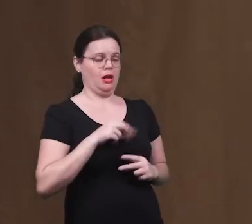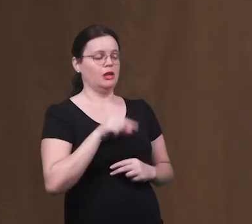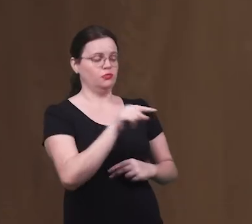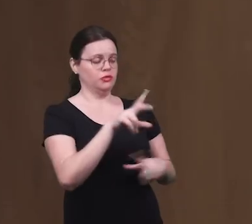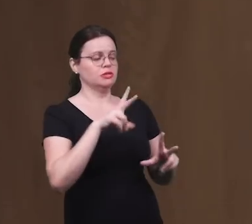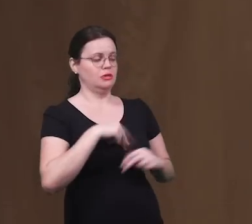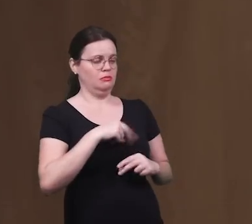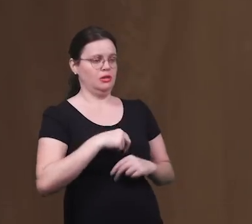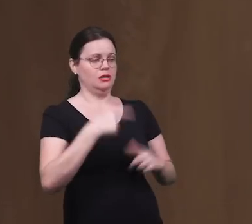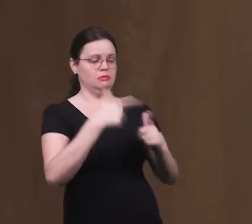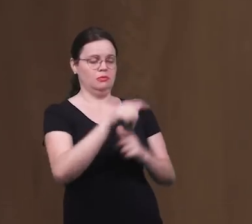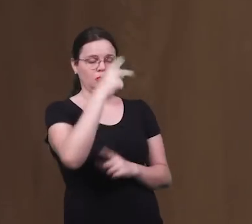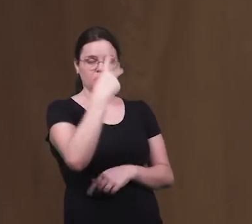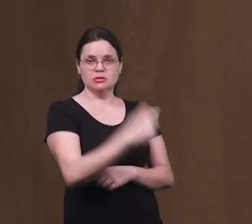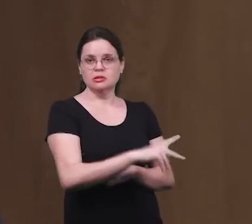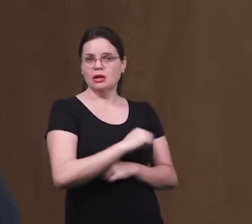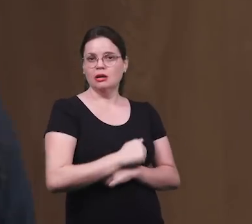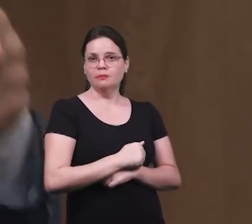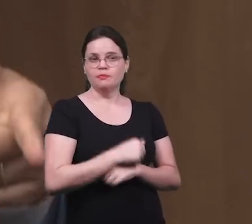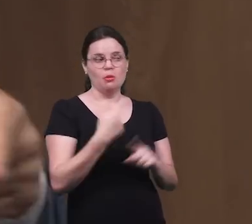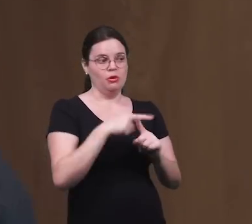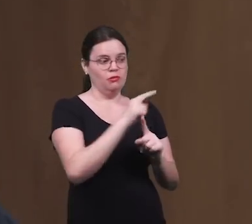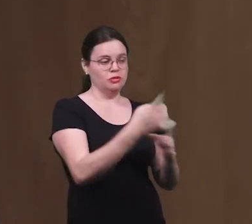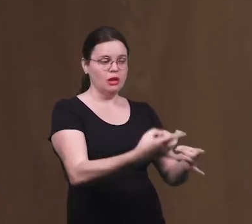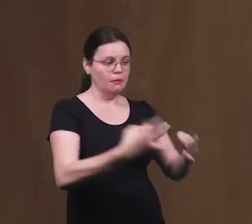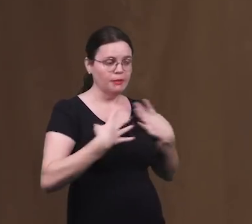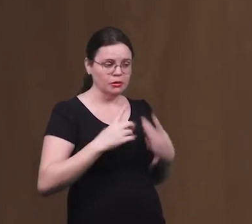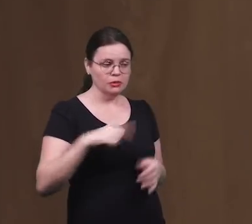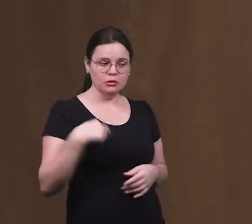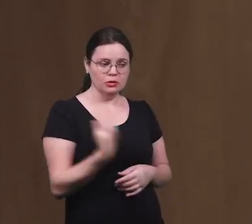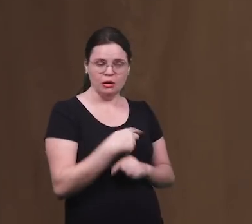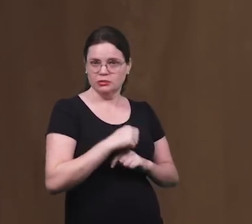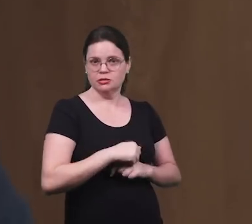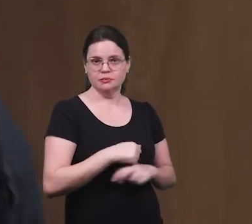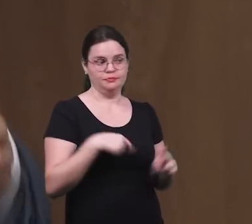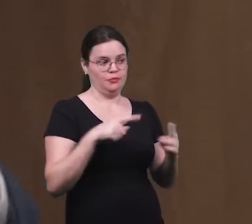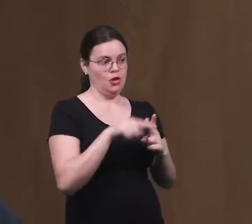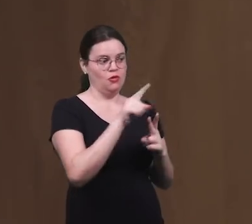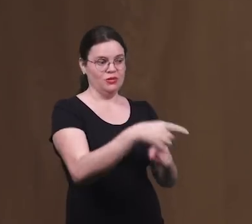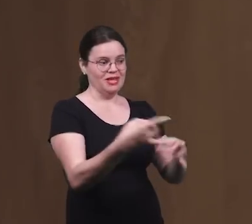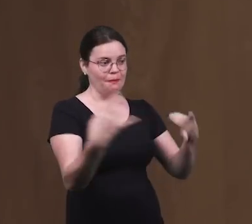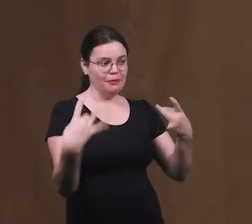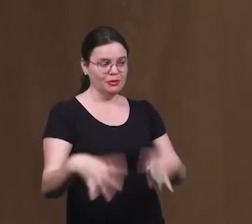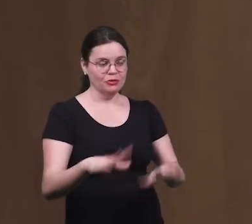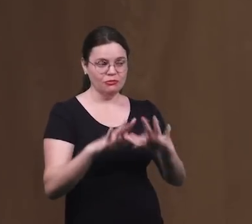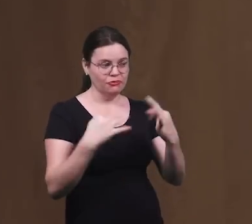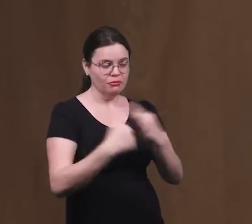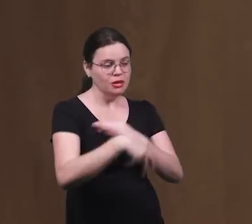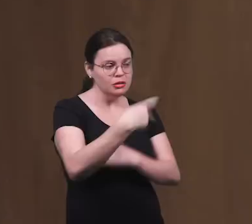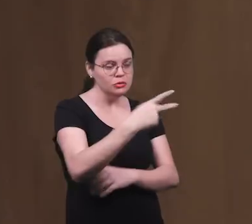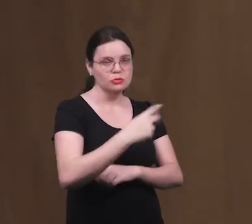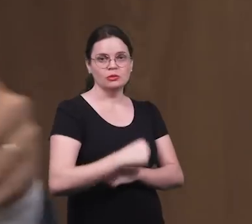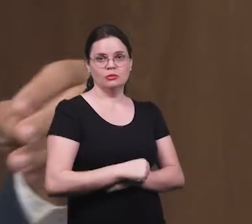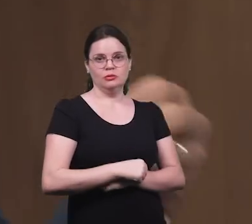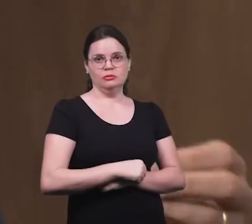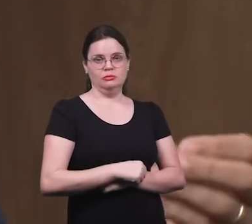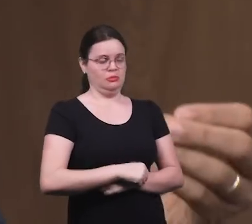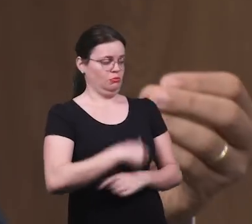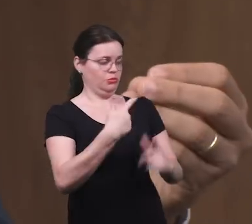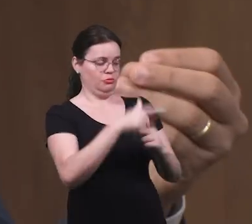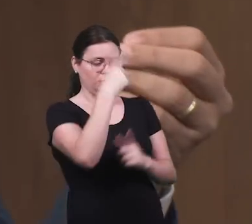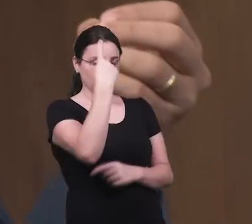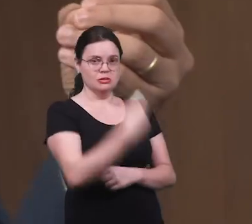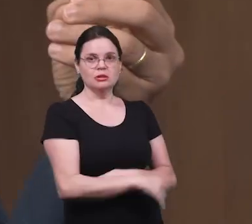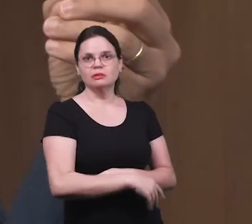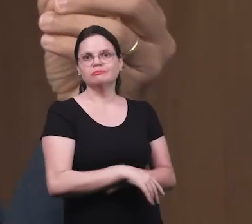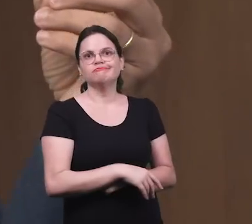isso que a senhora está passando. Porque a senhora nos abandonou. E a senhora deixou a nossa família. Então,